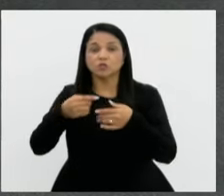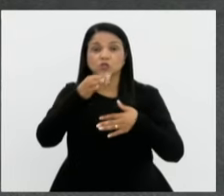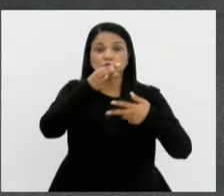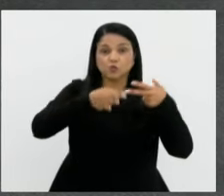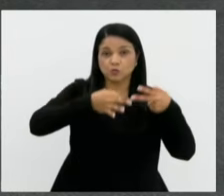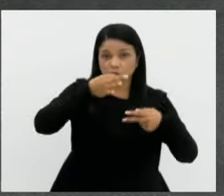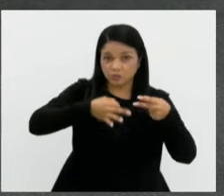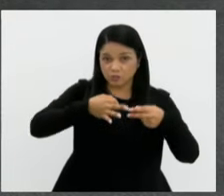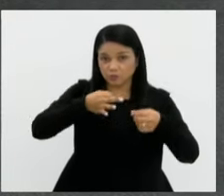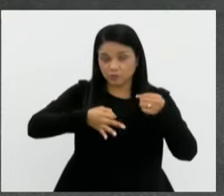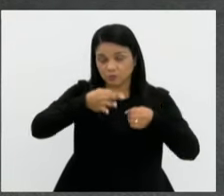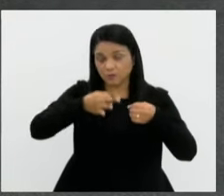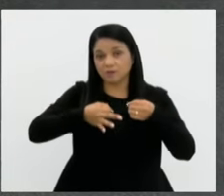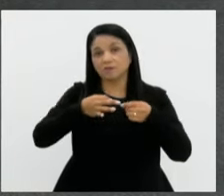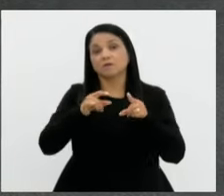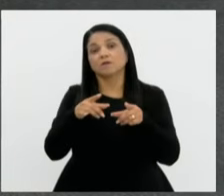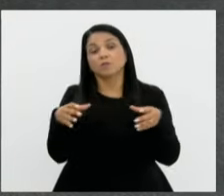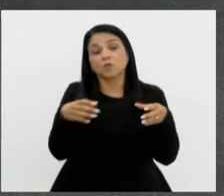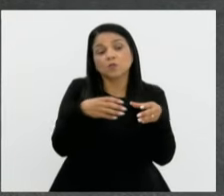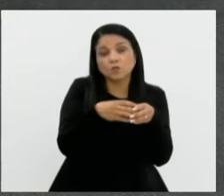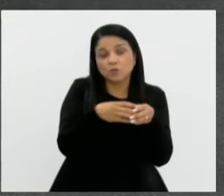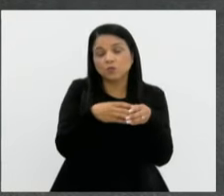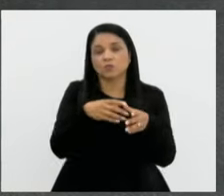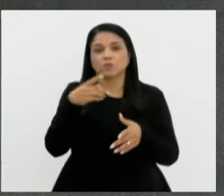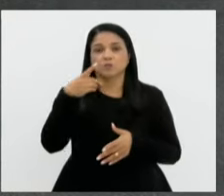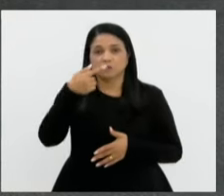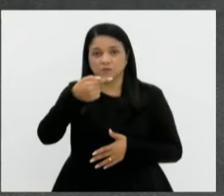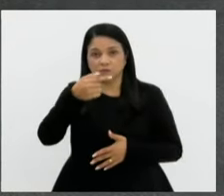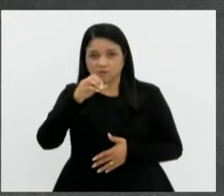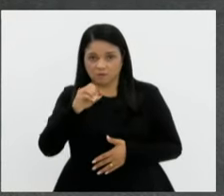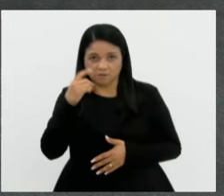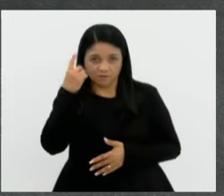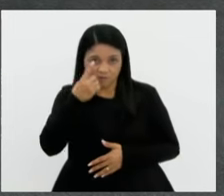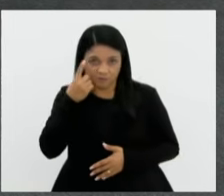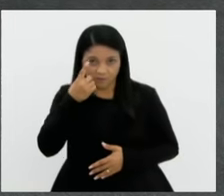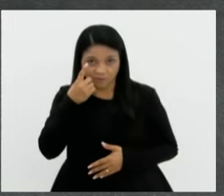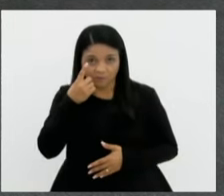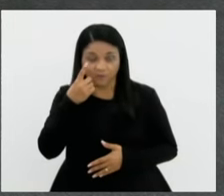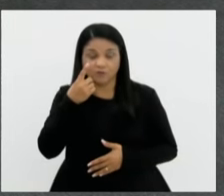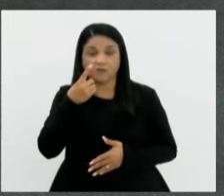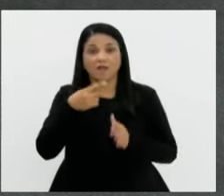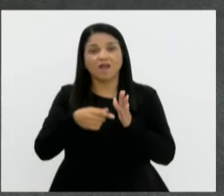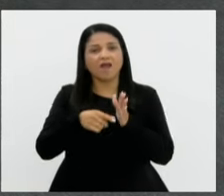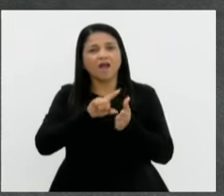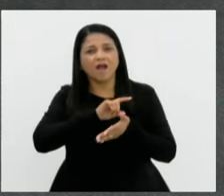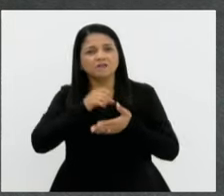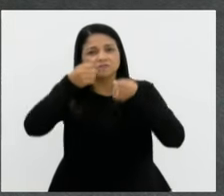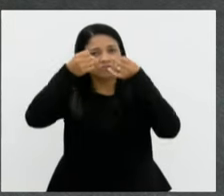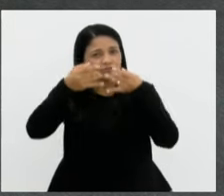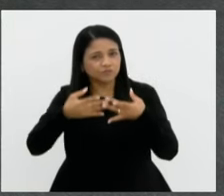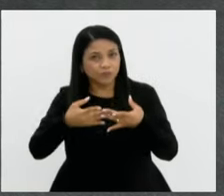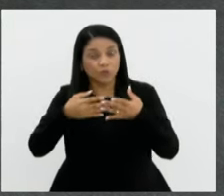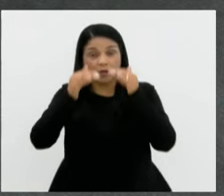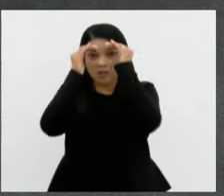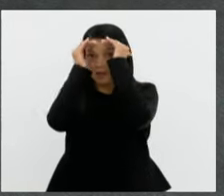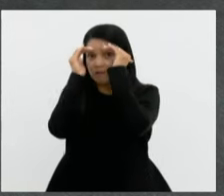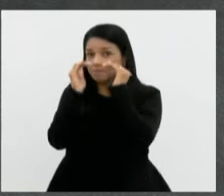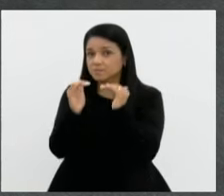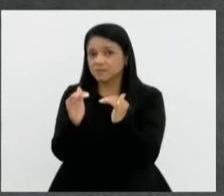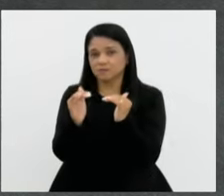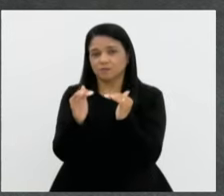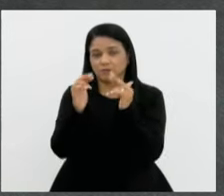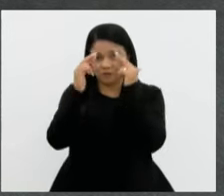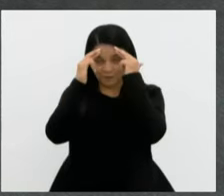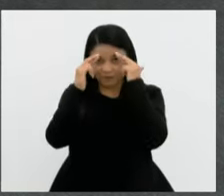percepção do colegiado dos 70 deputados. Eu quero colocar, antes de tudo, que respeito